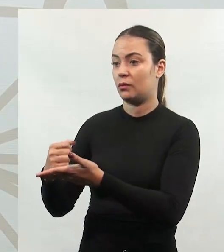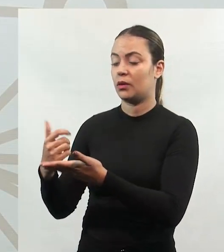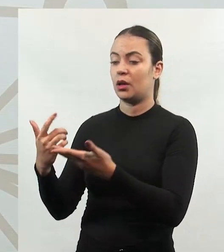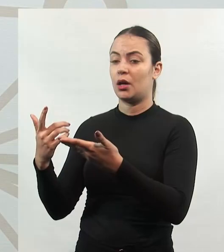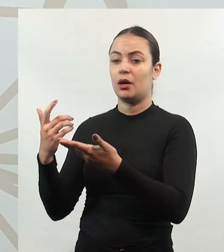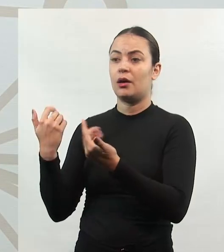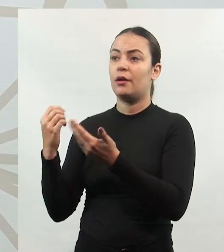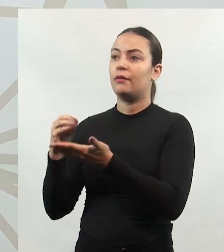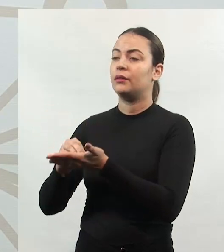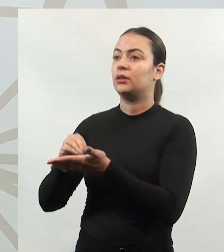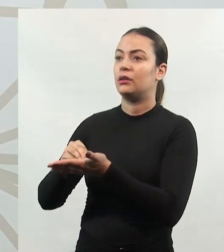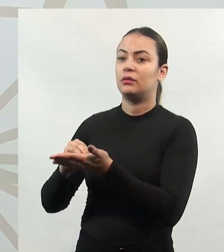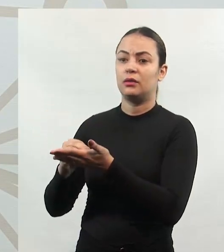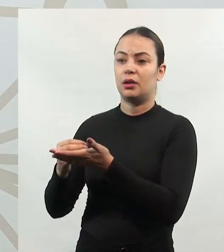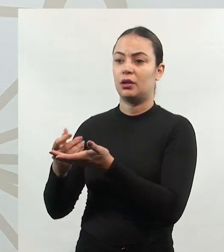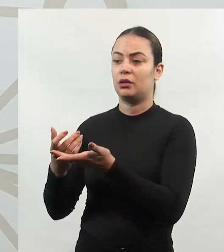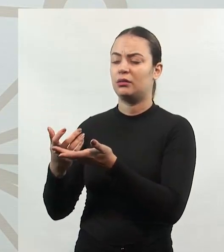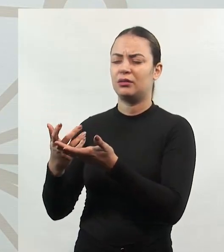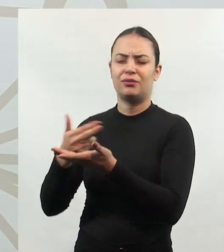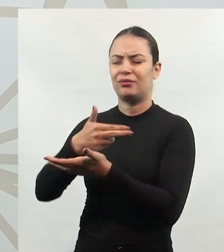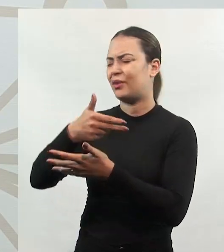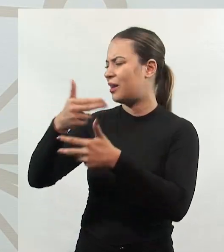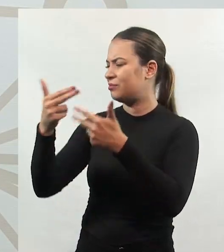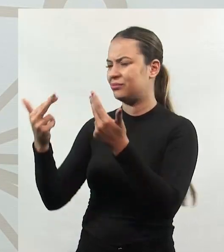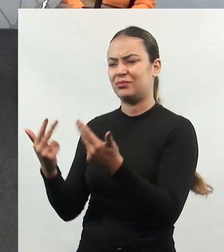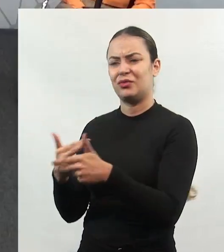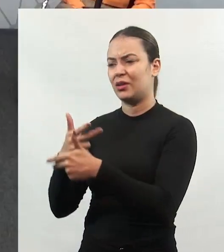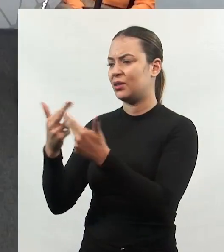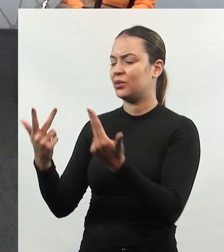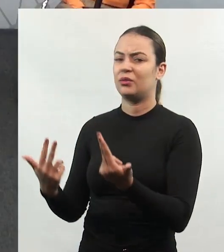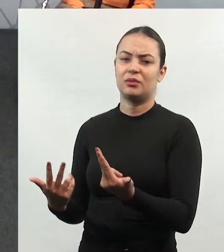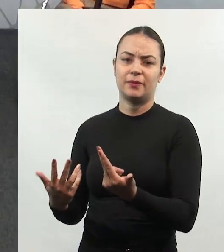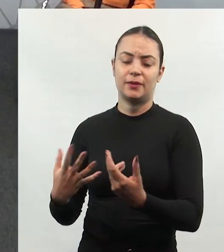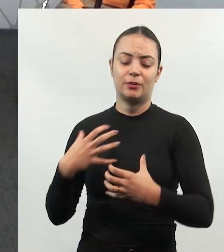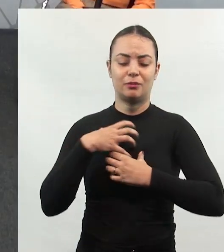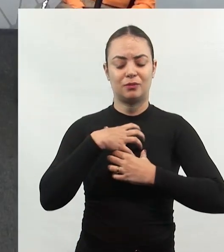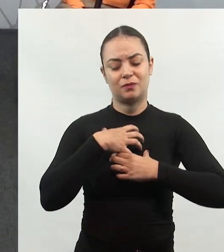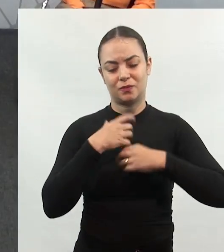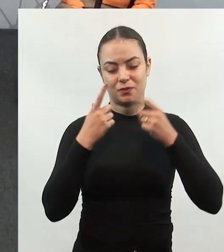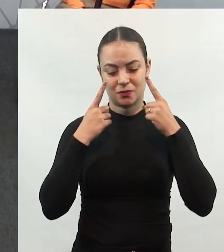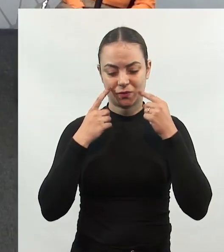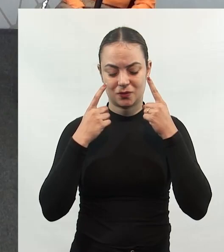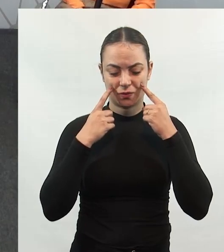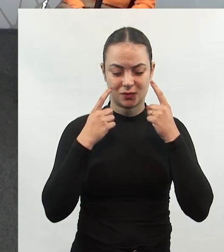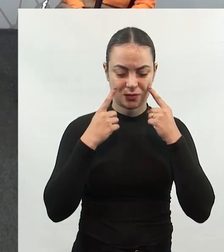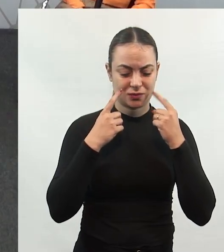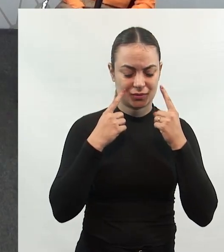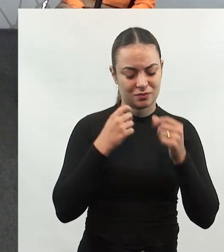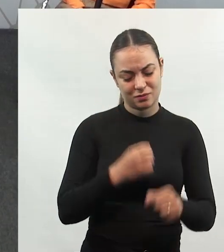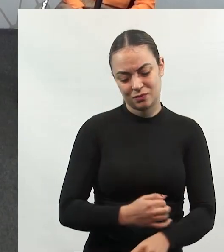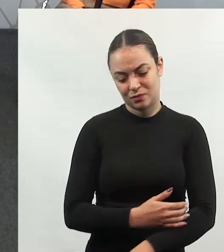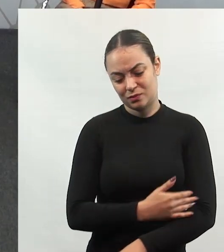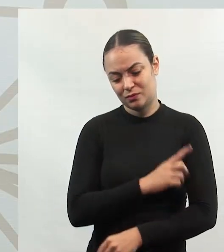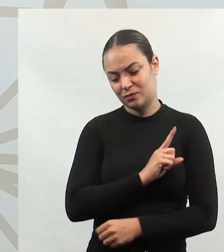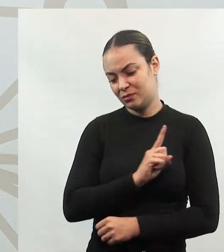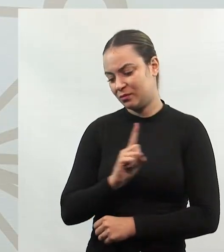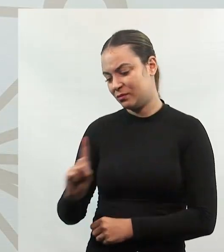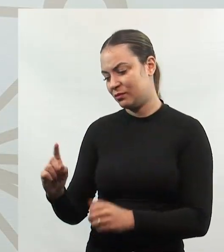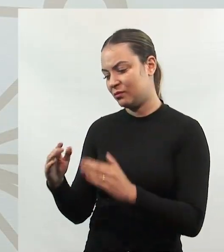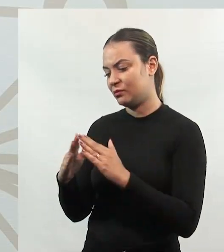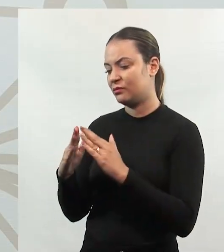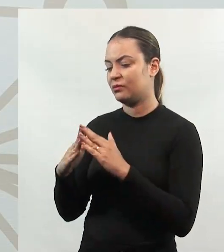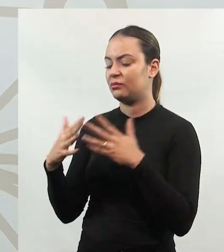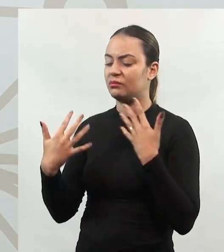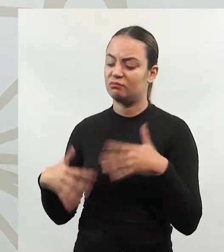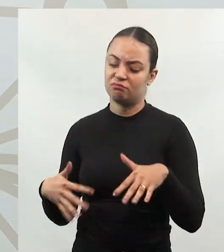não. Então eu fiquei morrendo de medo e eu fui escoltada por outros alunos bem jovens, bem meninos. Então ali, a